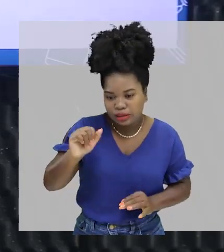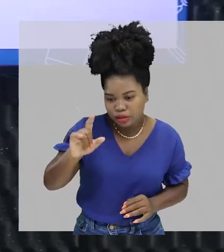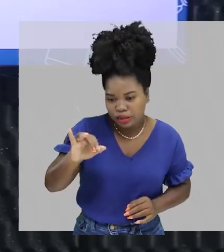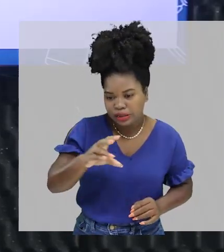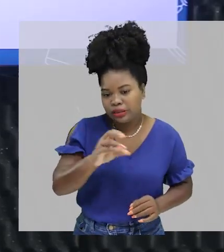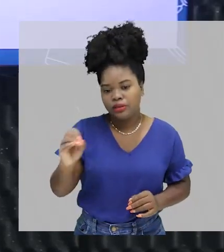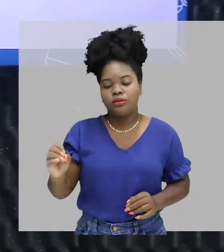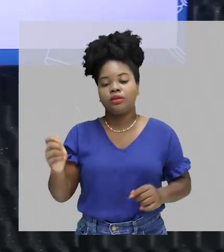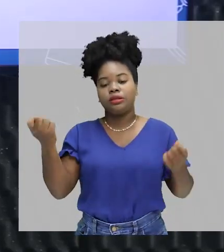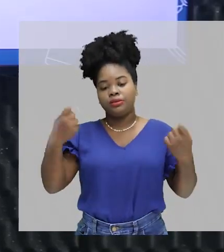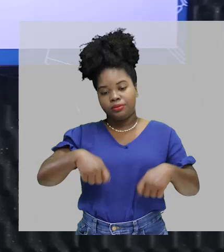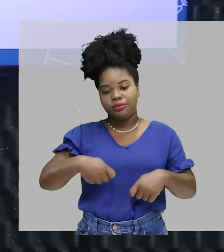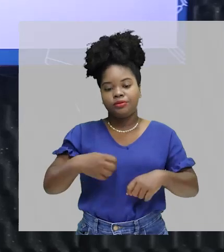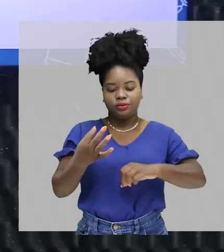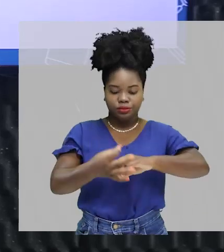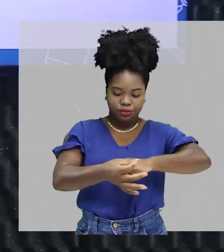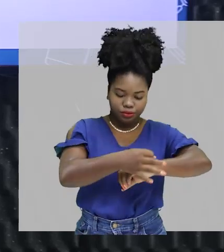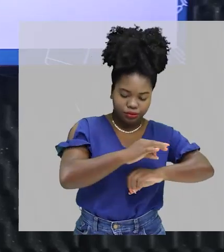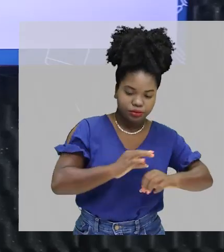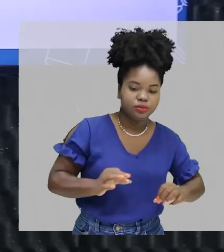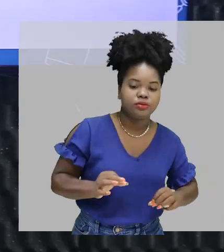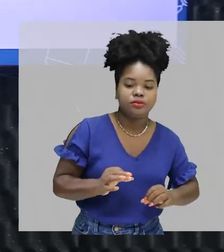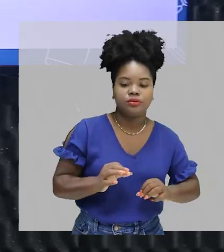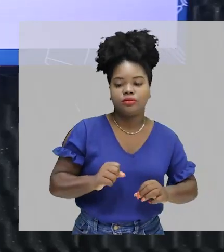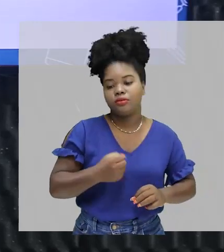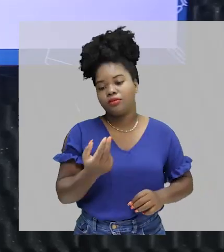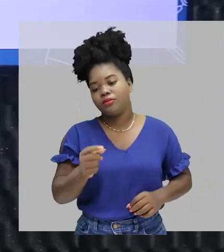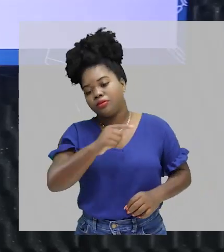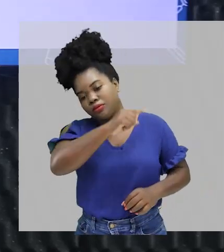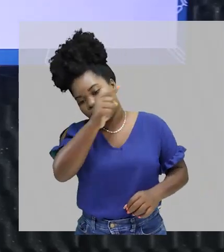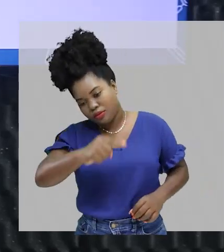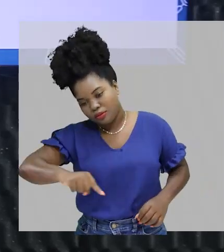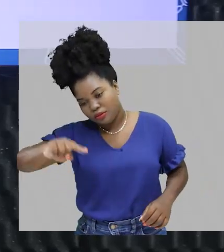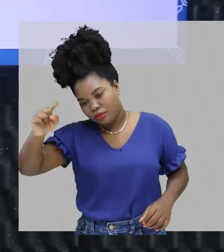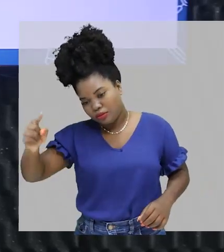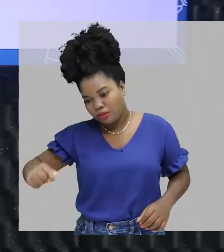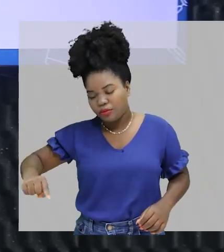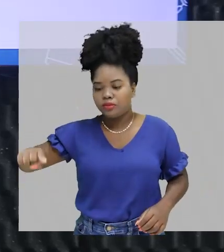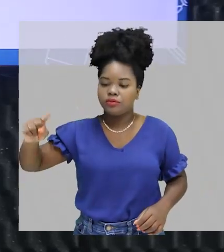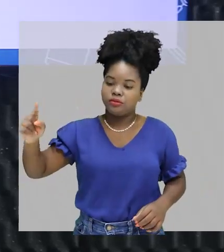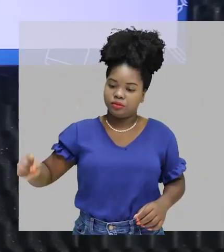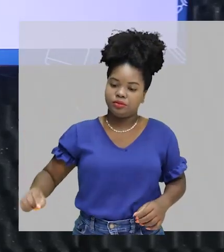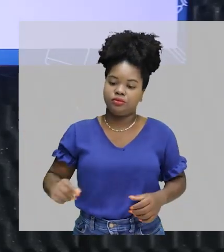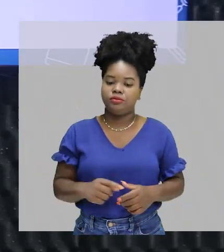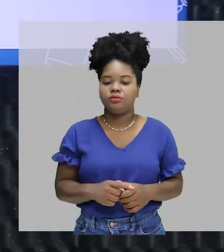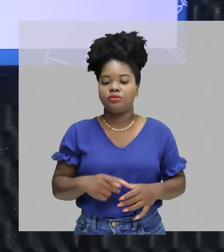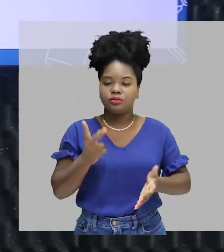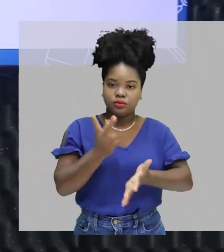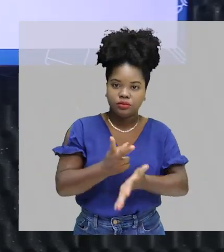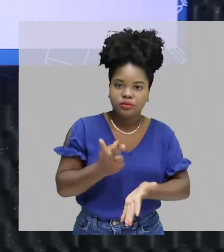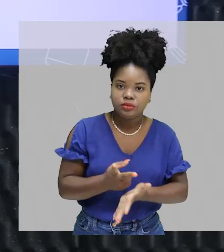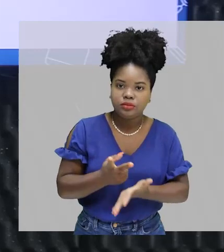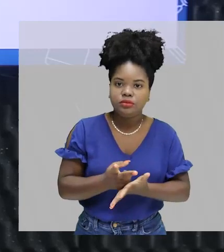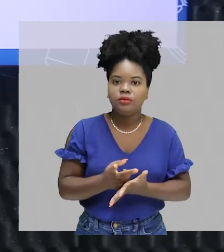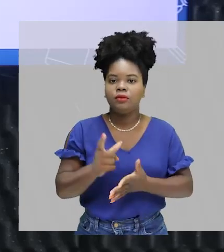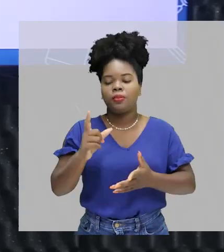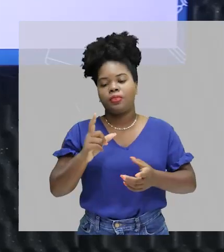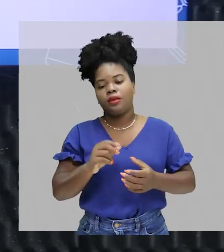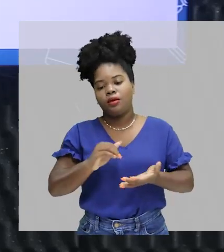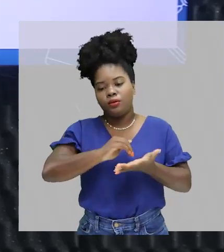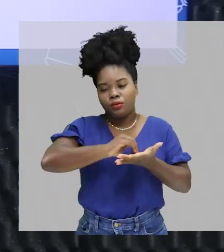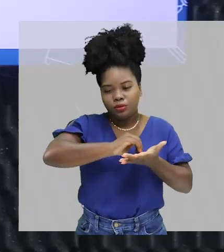que podem ser partículas ou ondas eletromagnéticas. E toda vez que ele